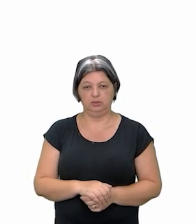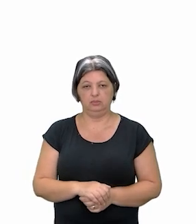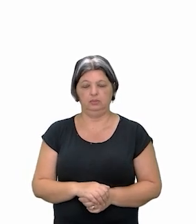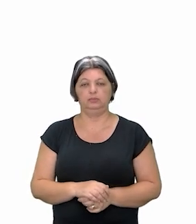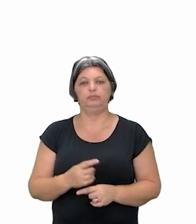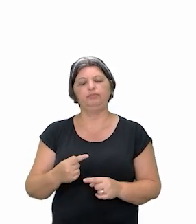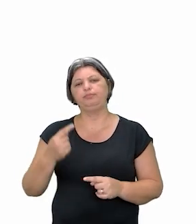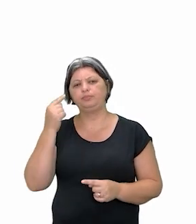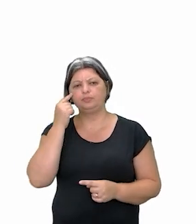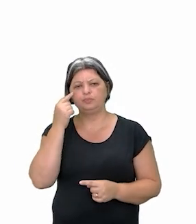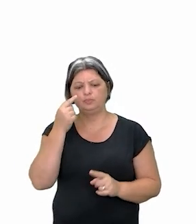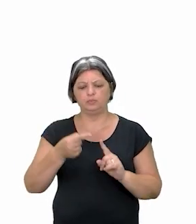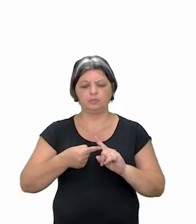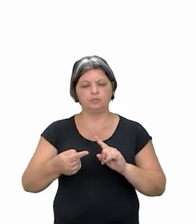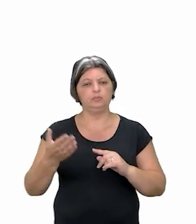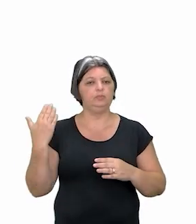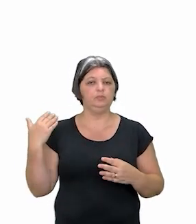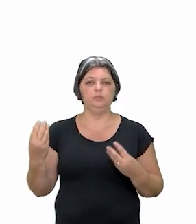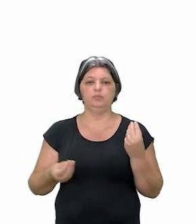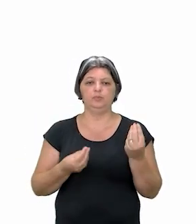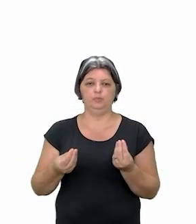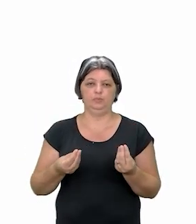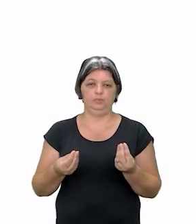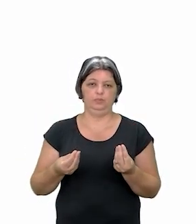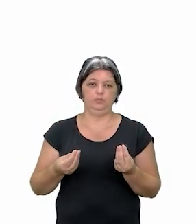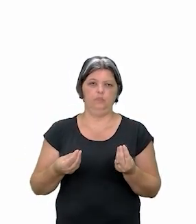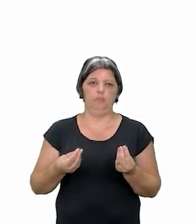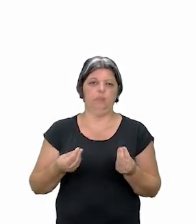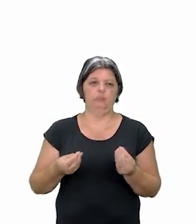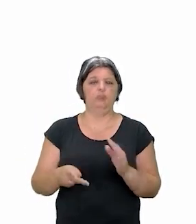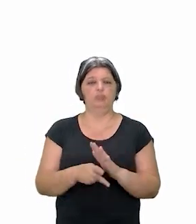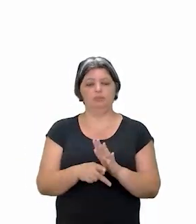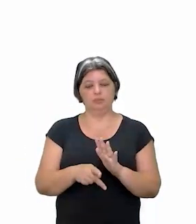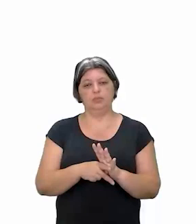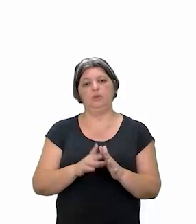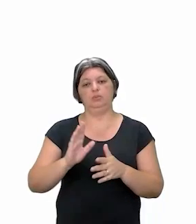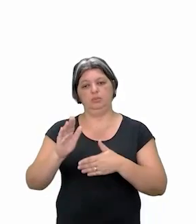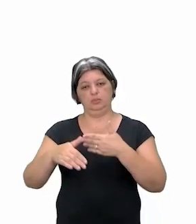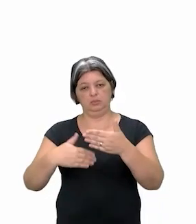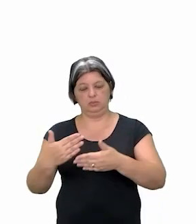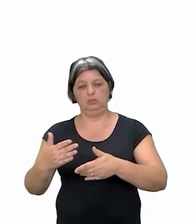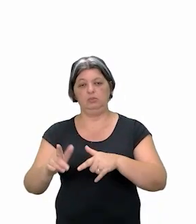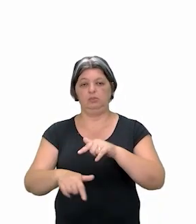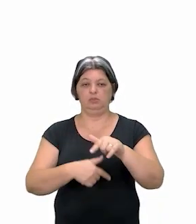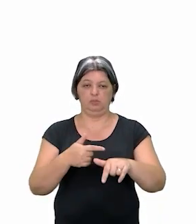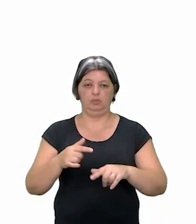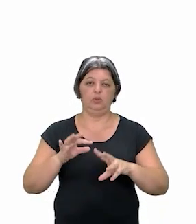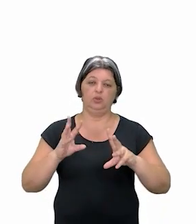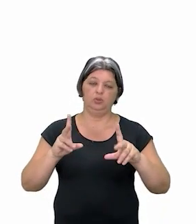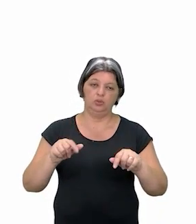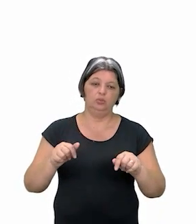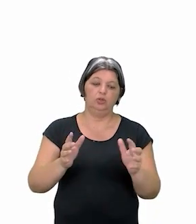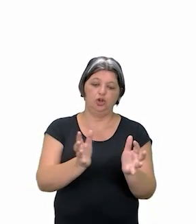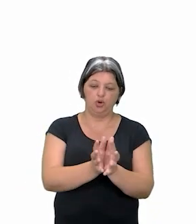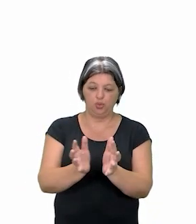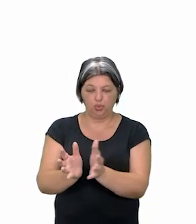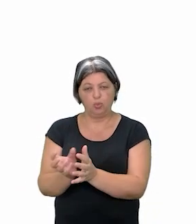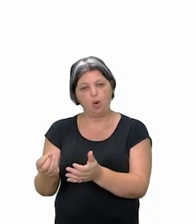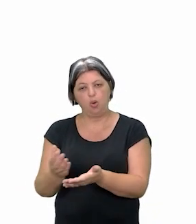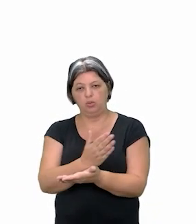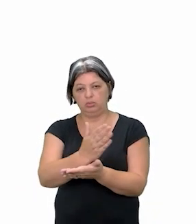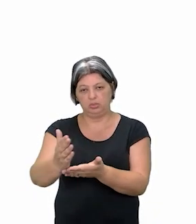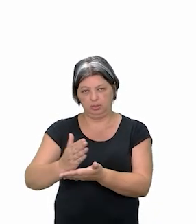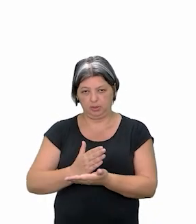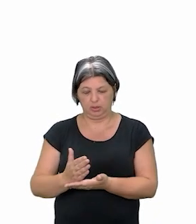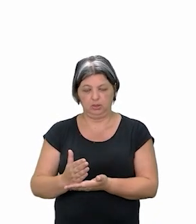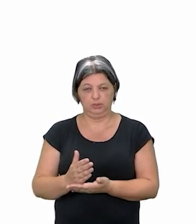de pensar, né, nos agrupamentos produtivos, sejam eles dentro de uma mesma turma ou em turmas diferentes.